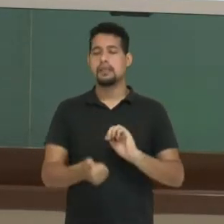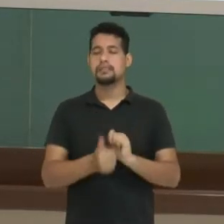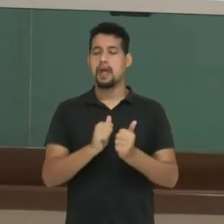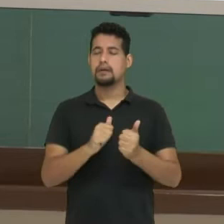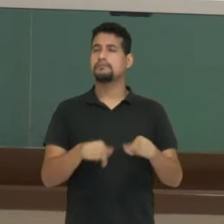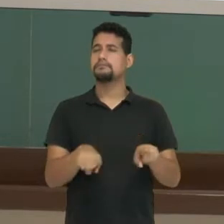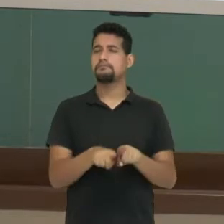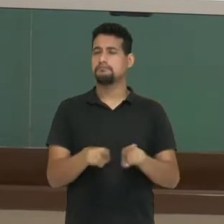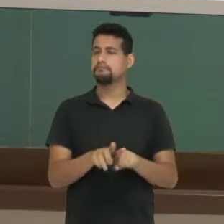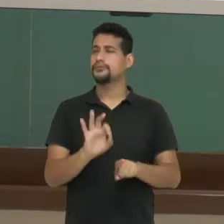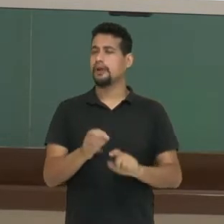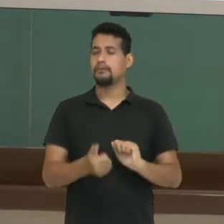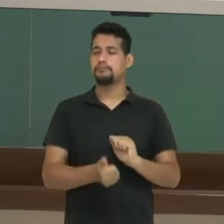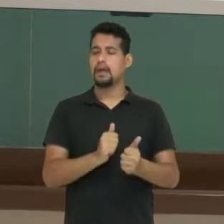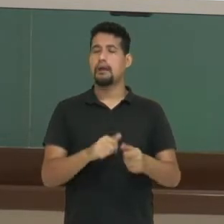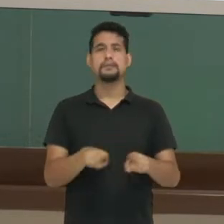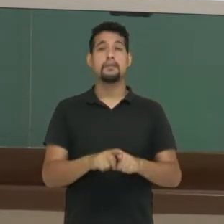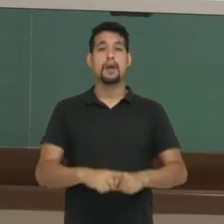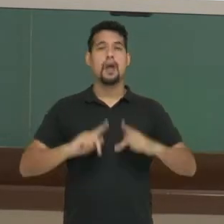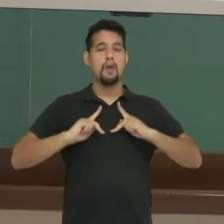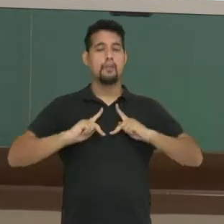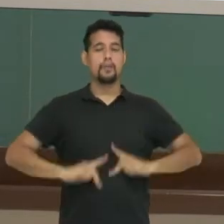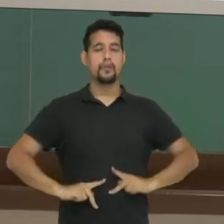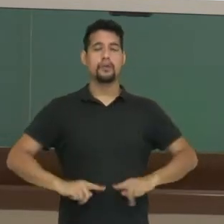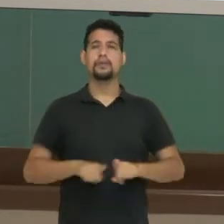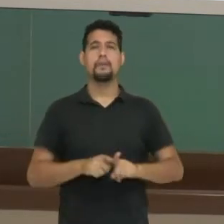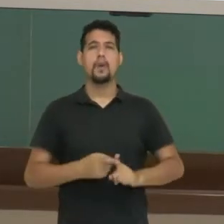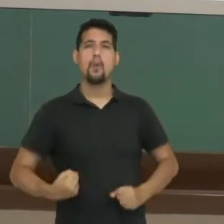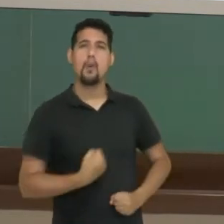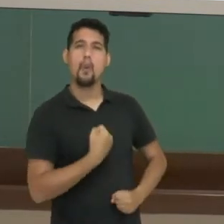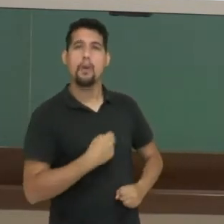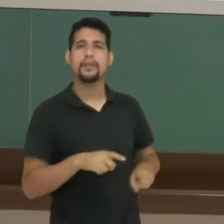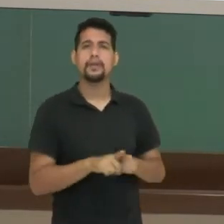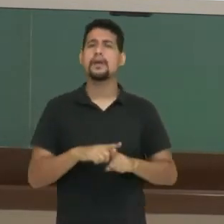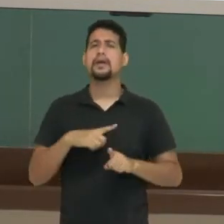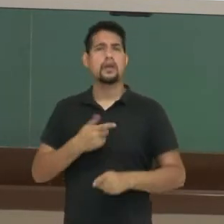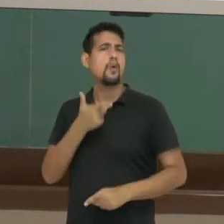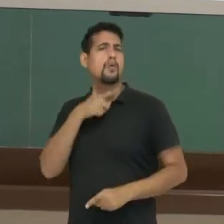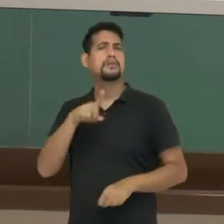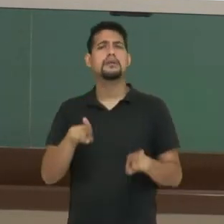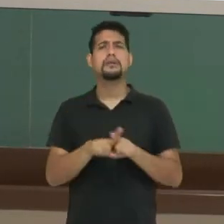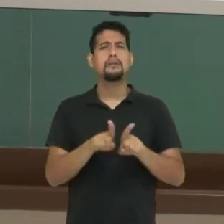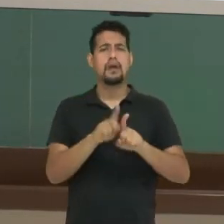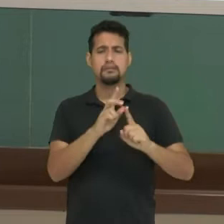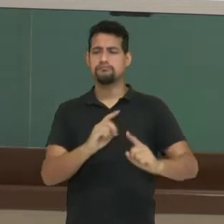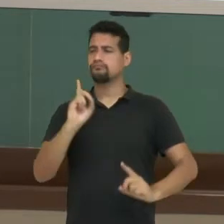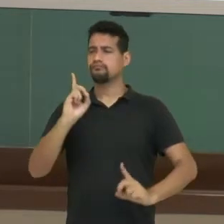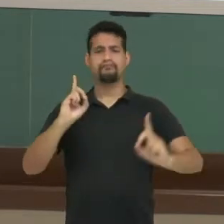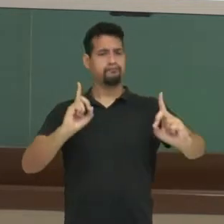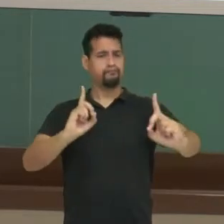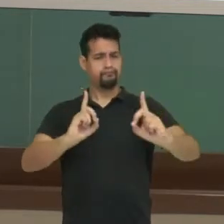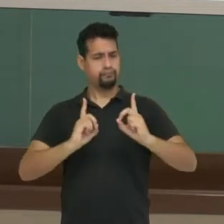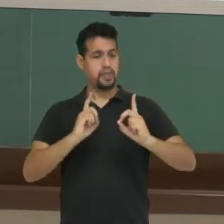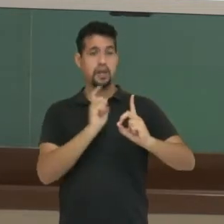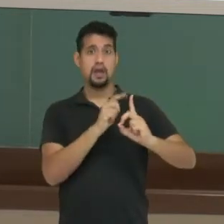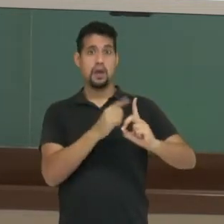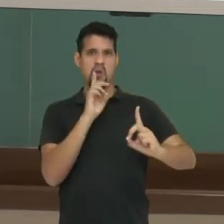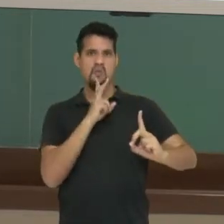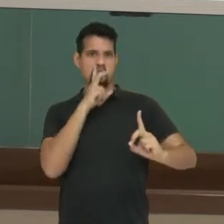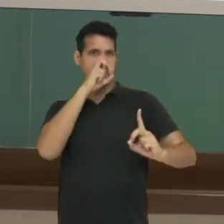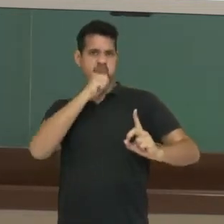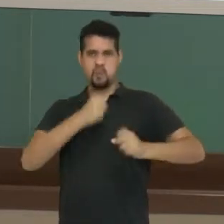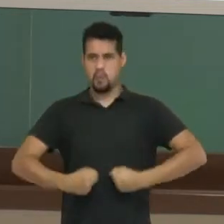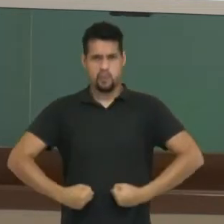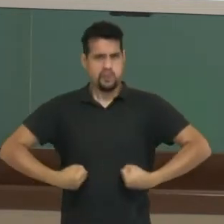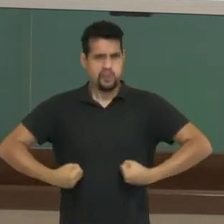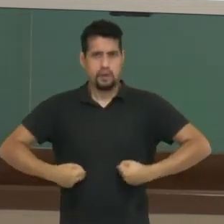adaptou, né, as posturas, os golpes, para que ele conseguisse enfrentar adversários mais fortes,